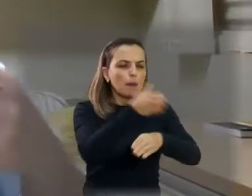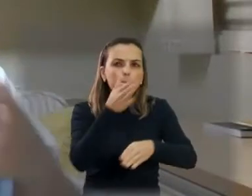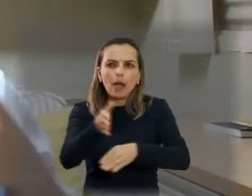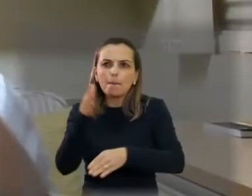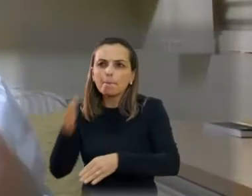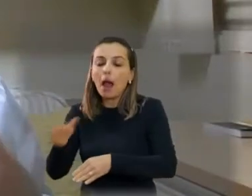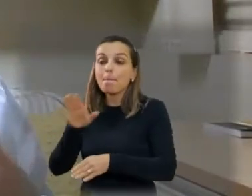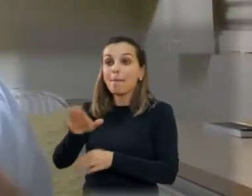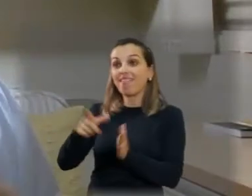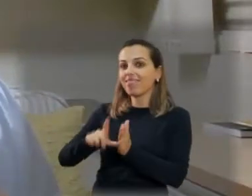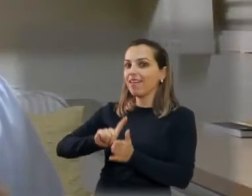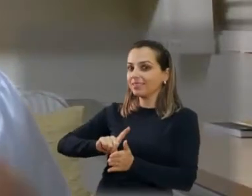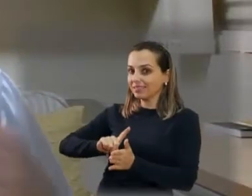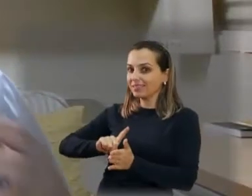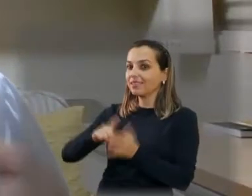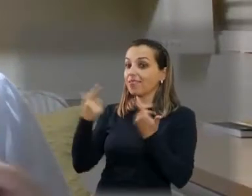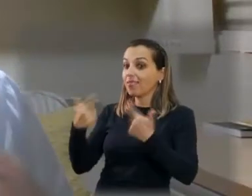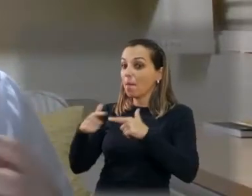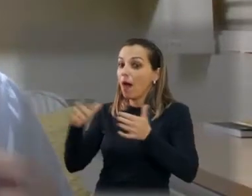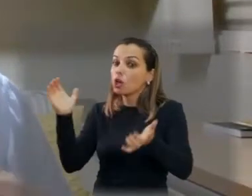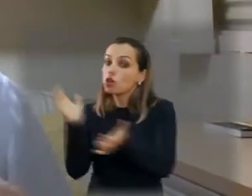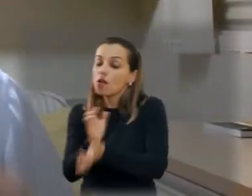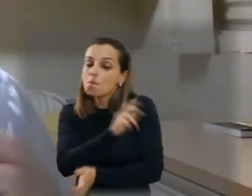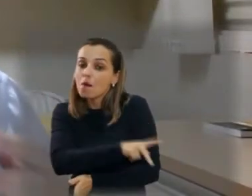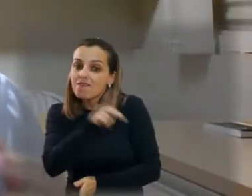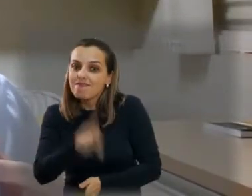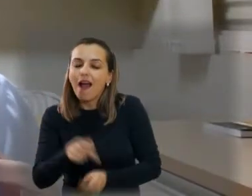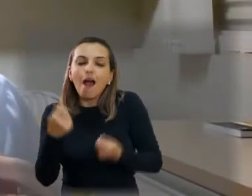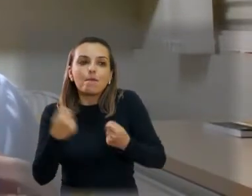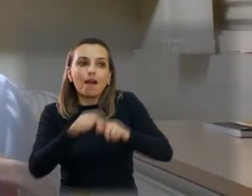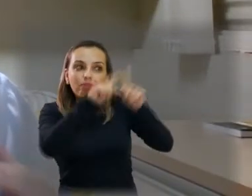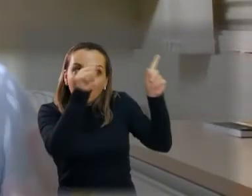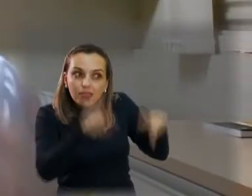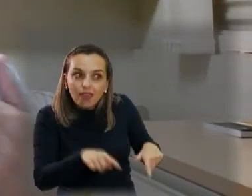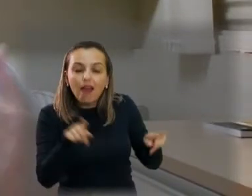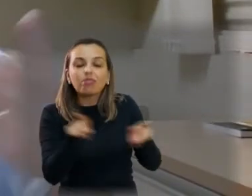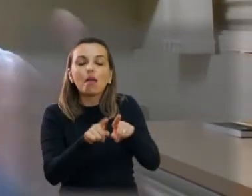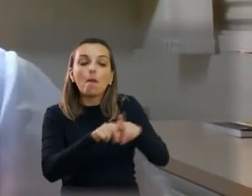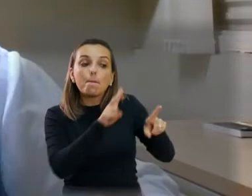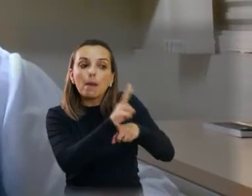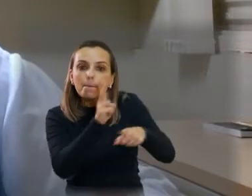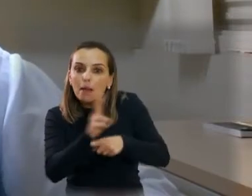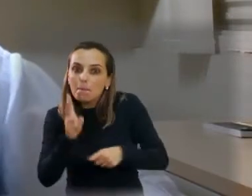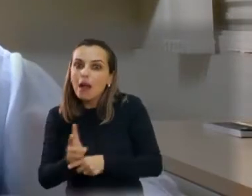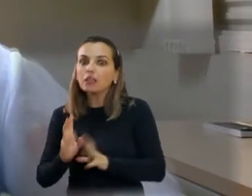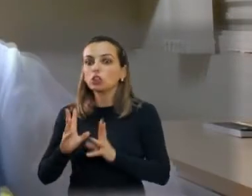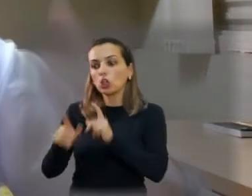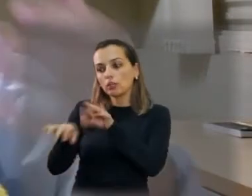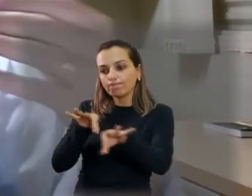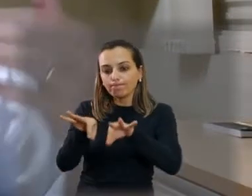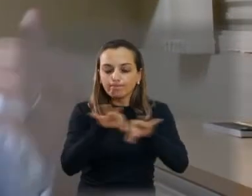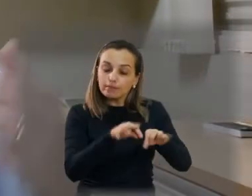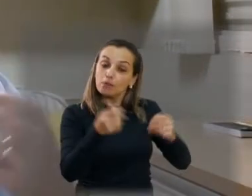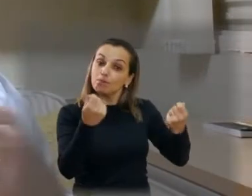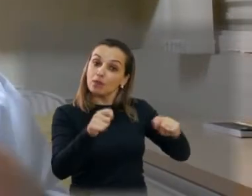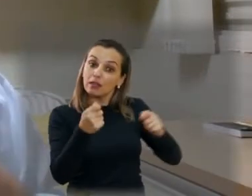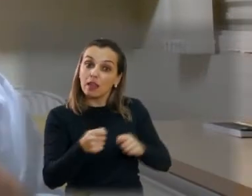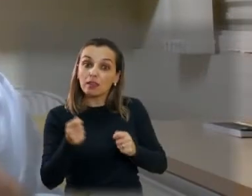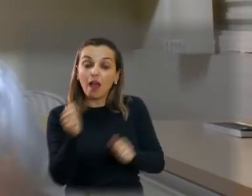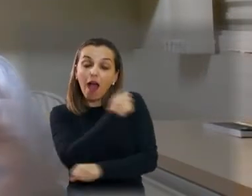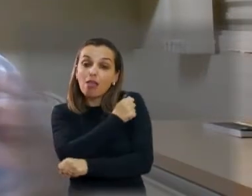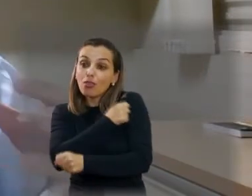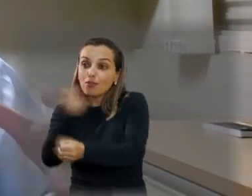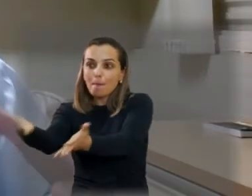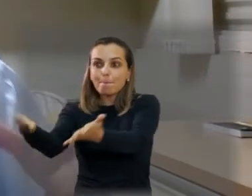um trabalho prévio com as equipes, professores, funcionários, cuidar do cuidador. E quando vierem os alunos,